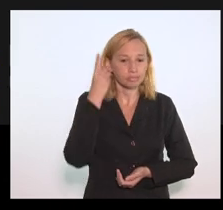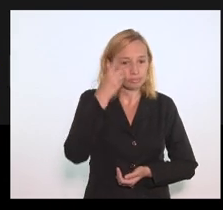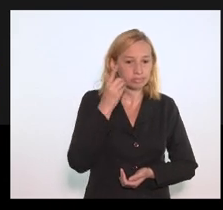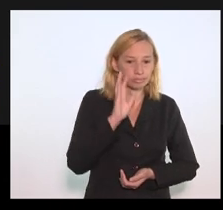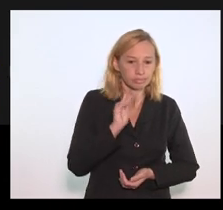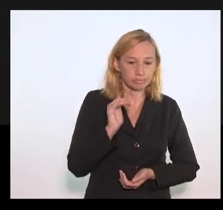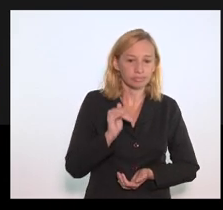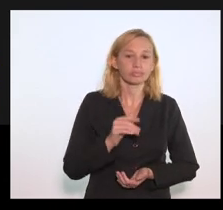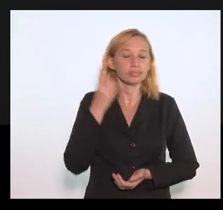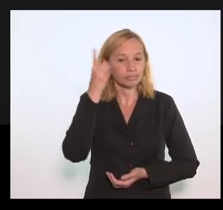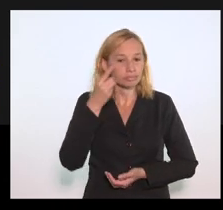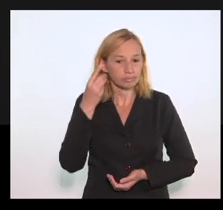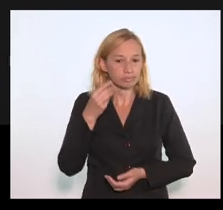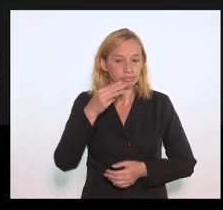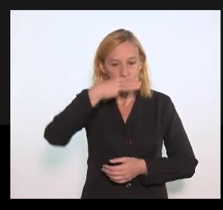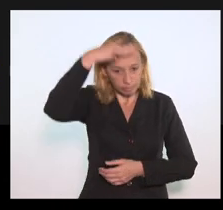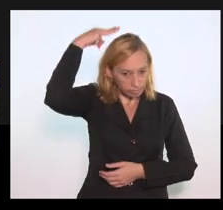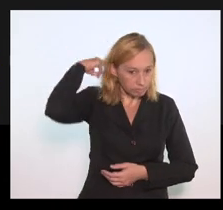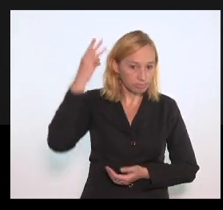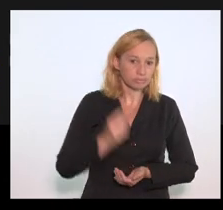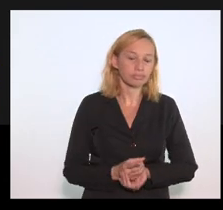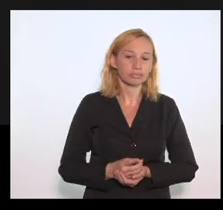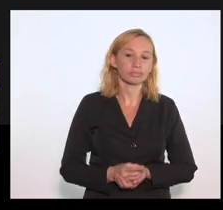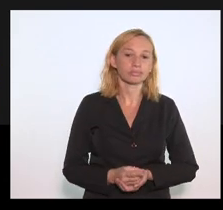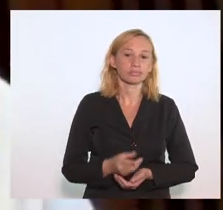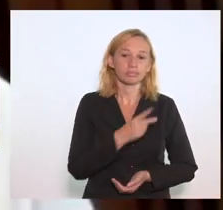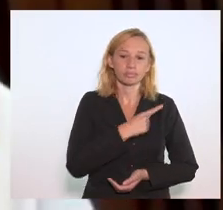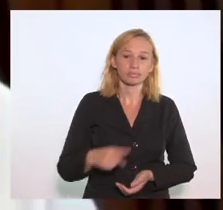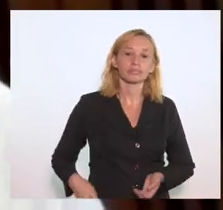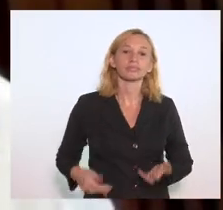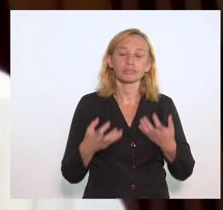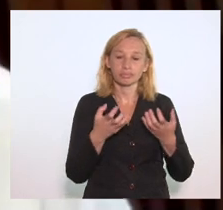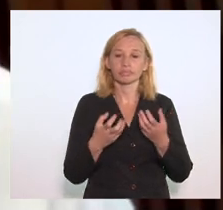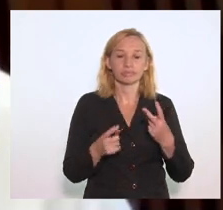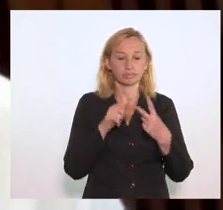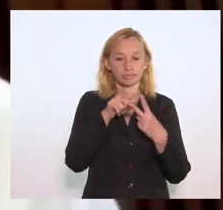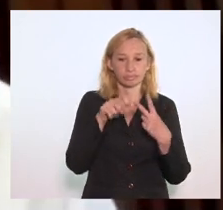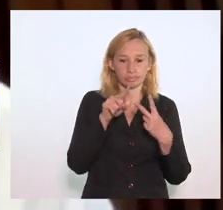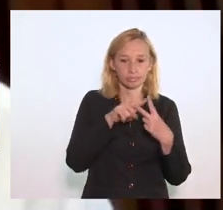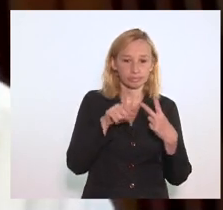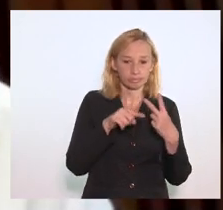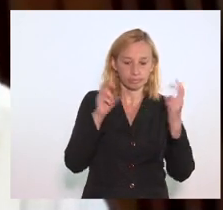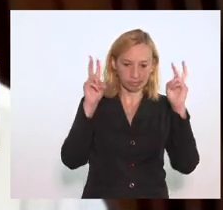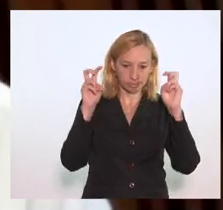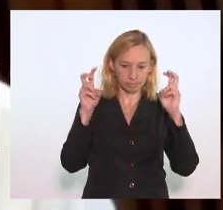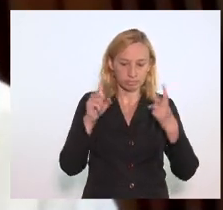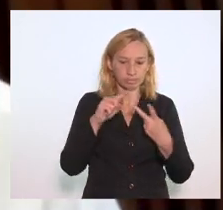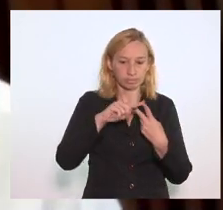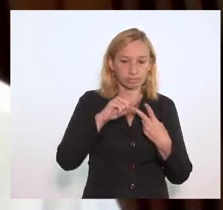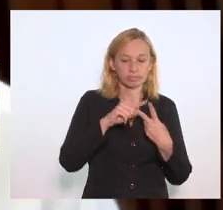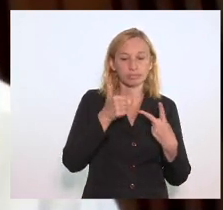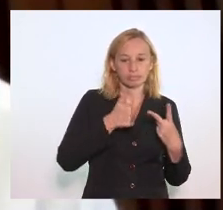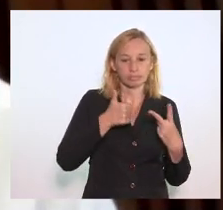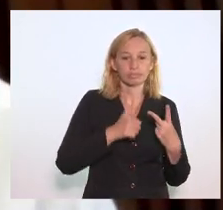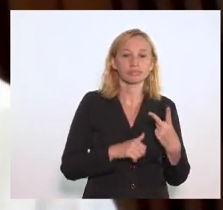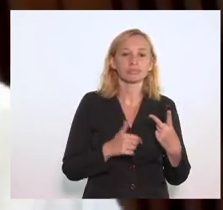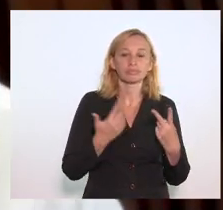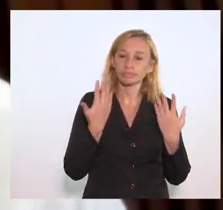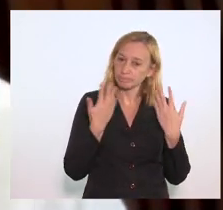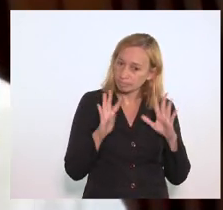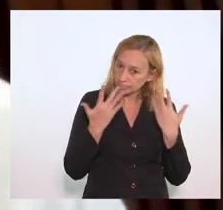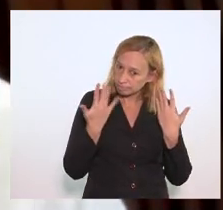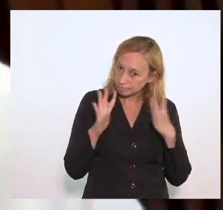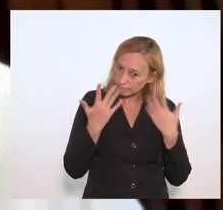Márcio Pacheco. Presidente, eu queria apenas duas questões. Primeiro, mais uma vez,